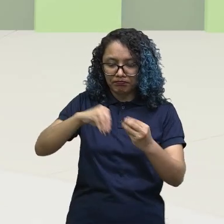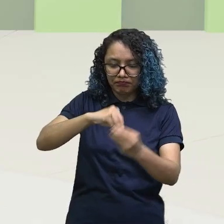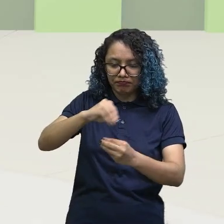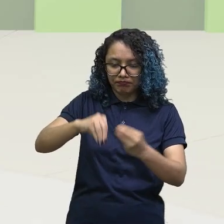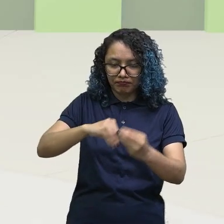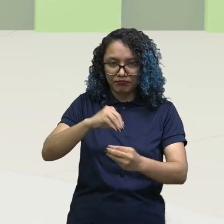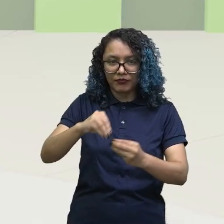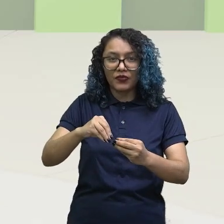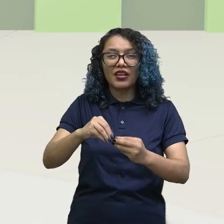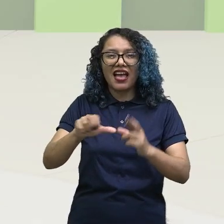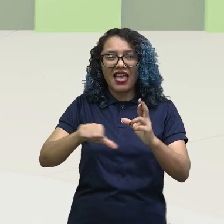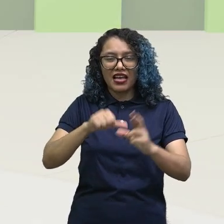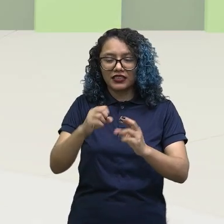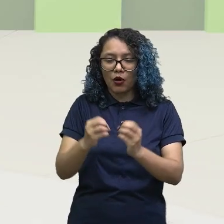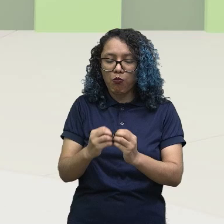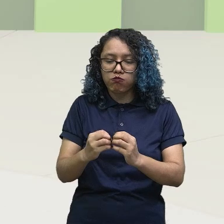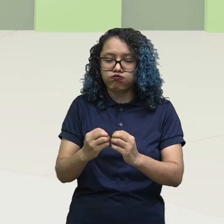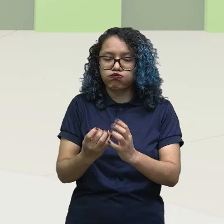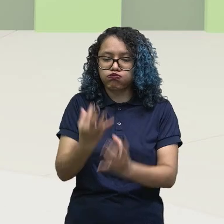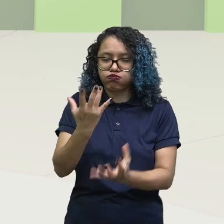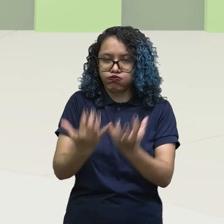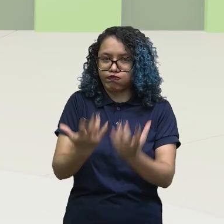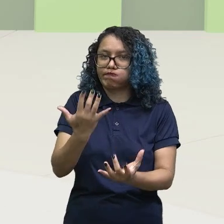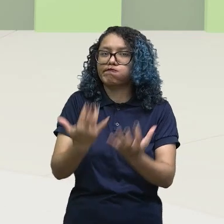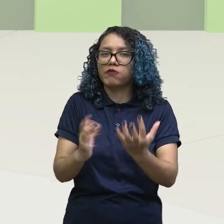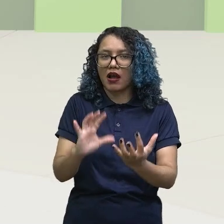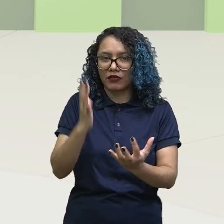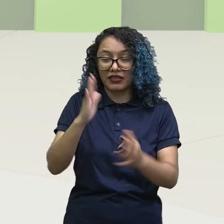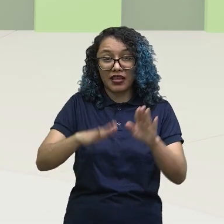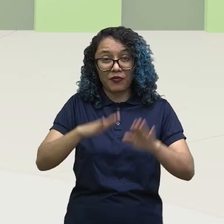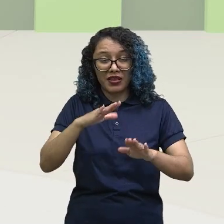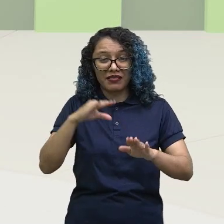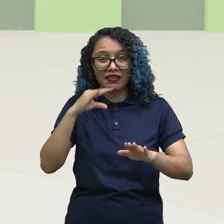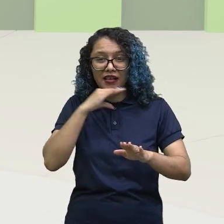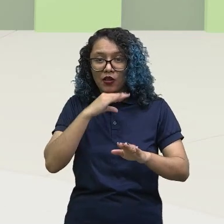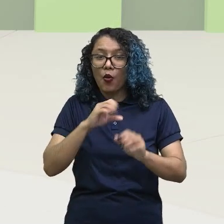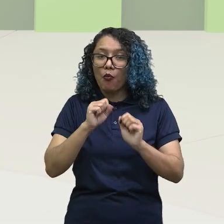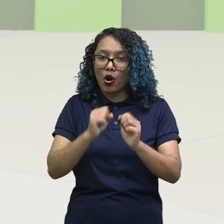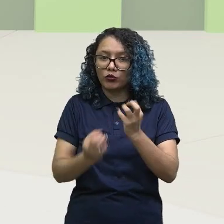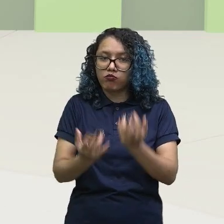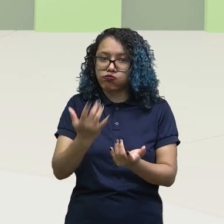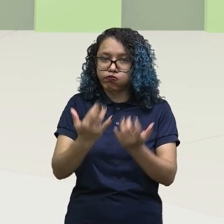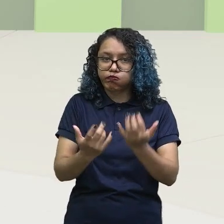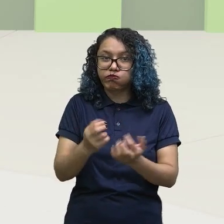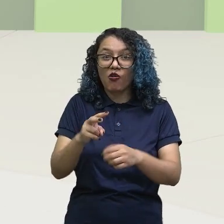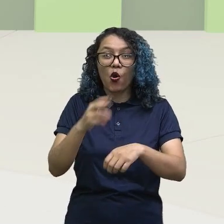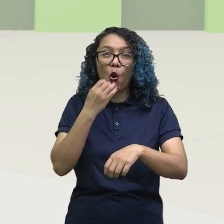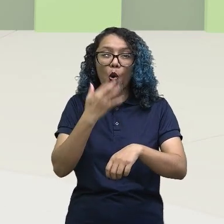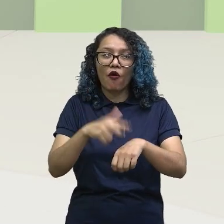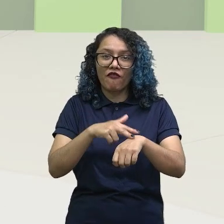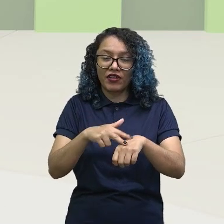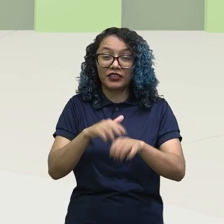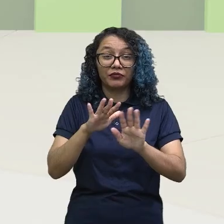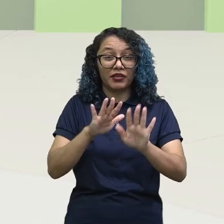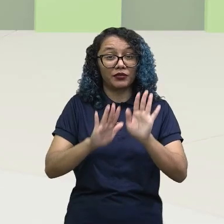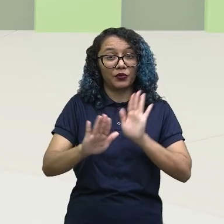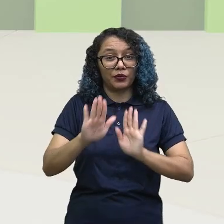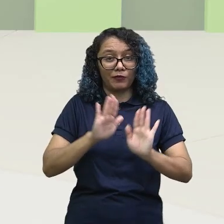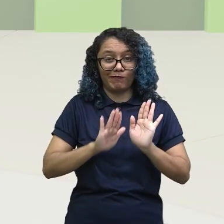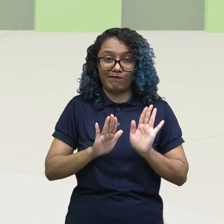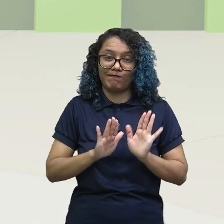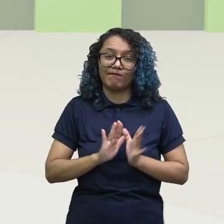reação vai acontecer e vai liberar fogo. Dependendo do calor que libere, a chama fica verde. Olha, legal, né? Mas tome